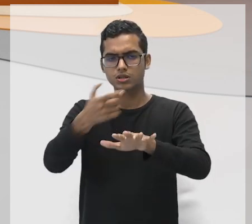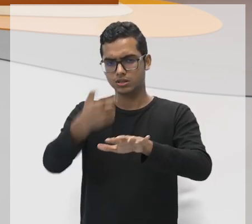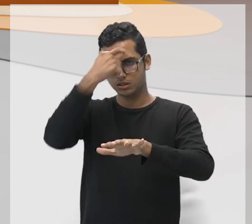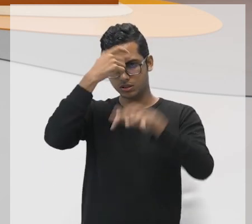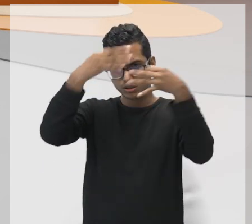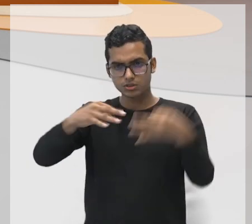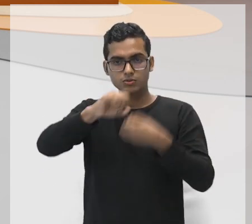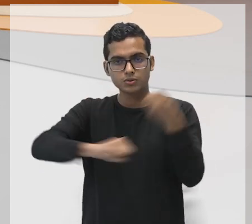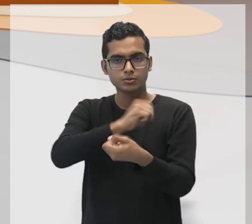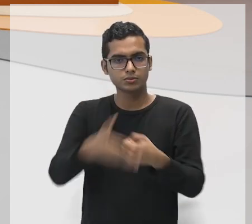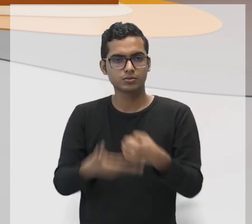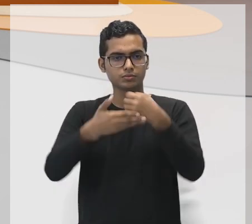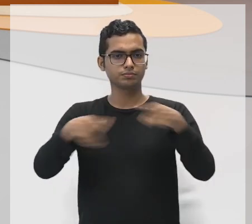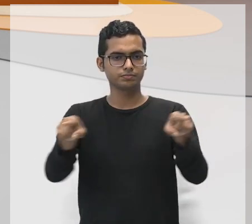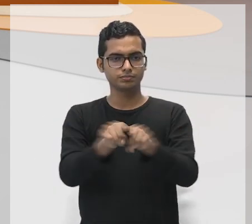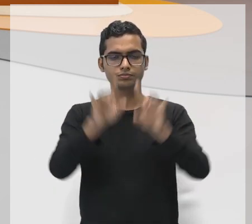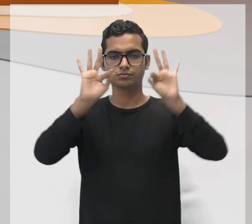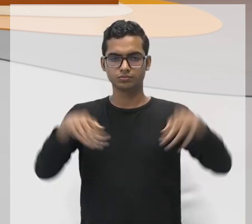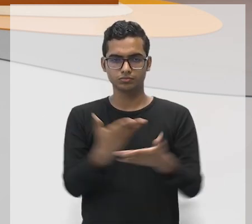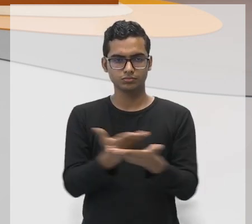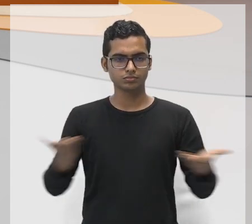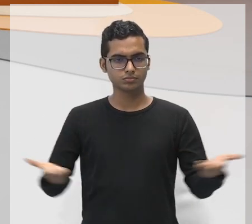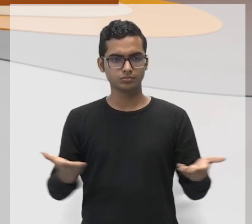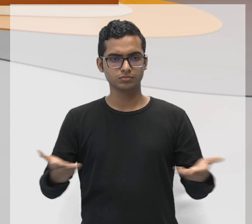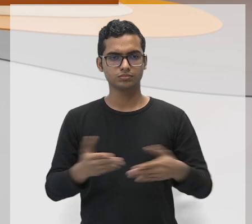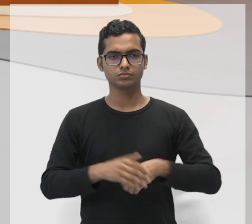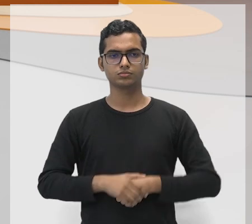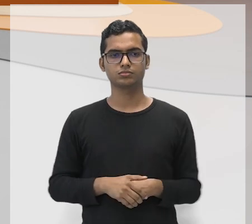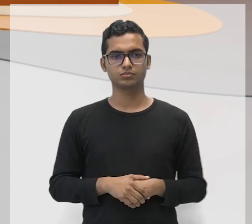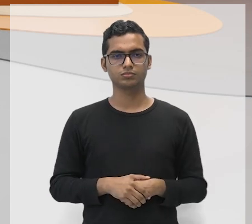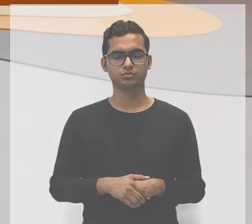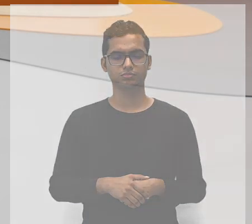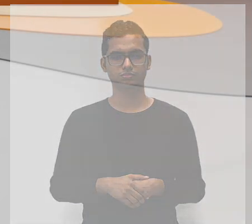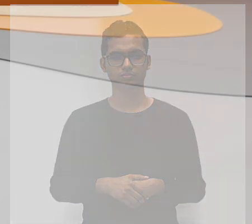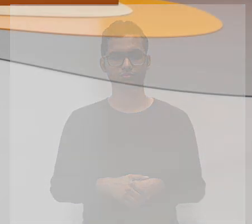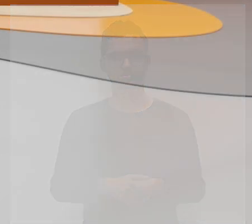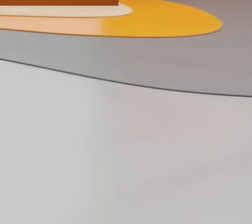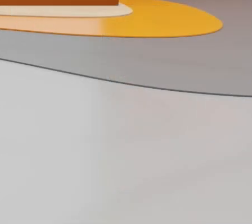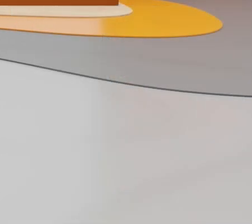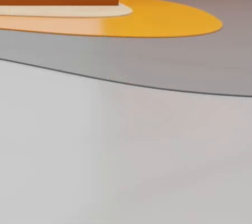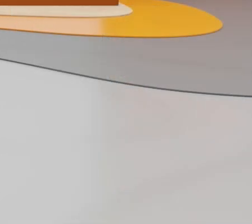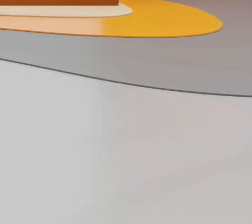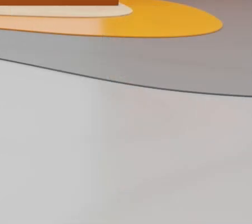de forma sustentável. Aqui finalizamos mais uma aula de geografia.